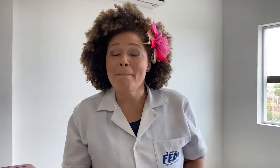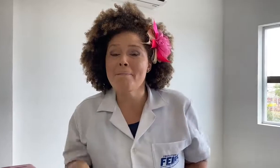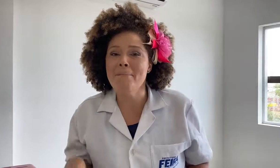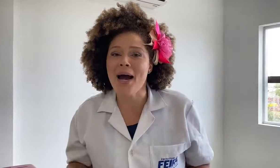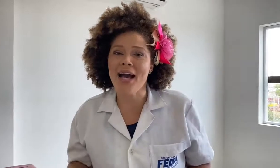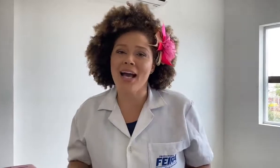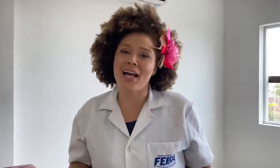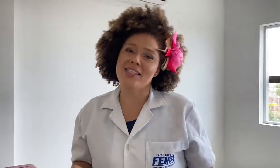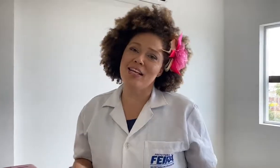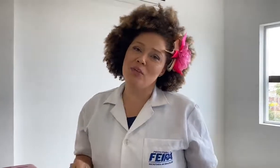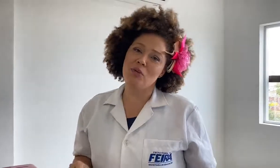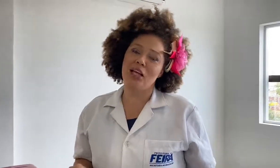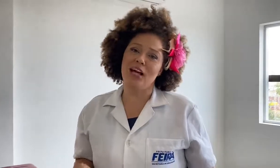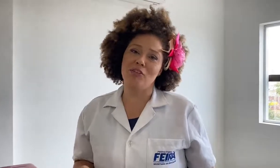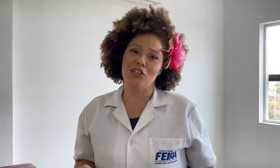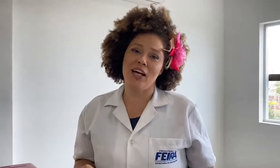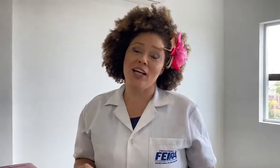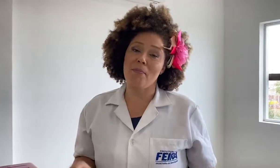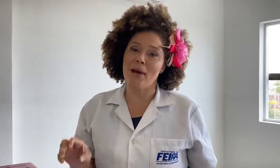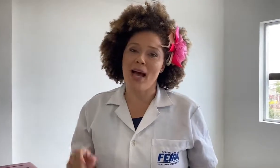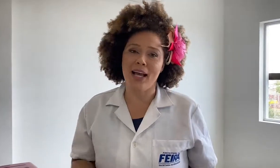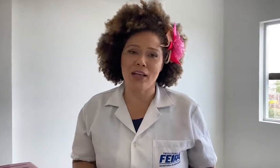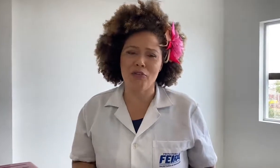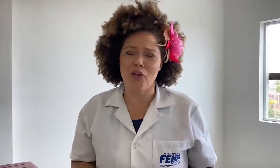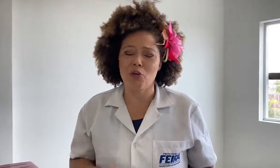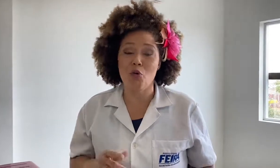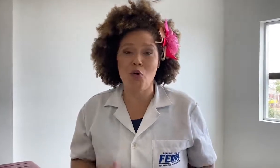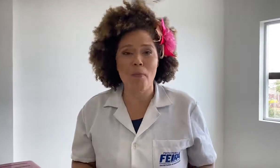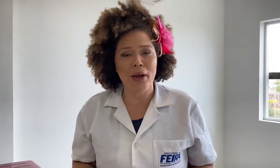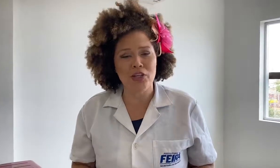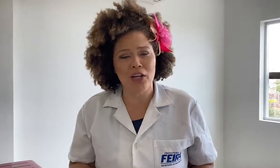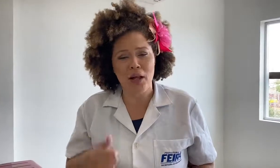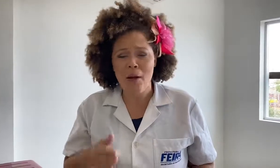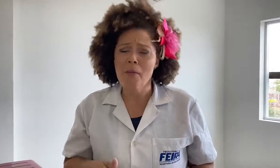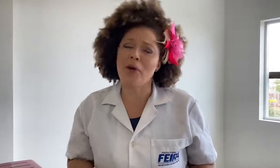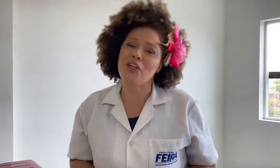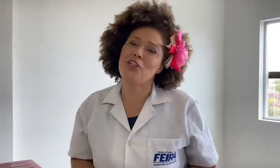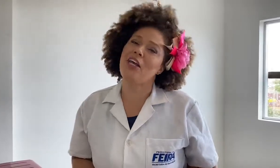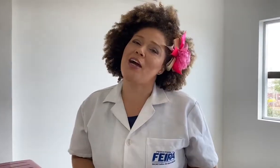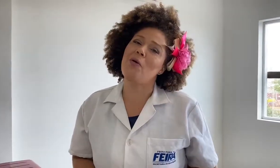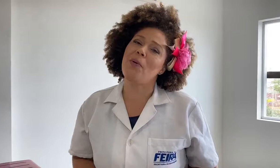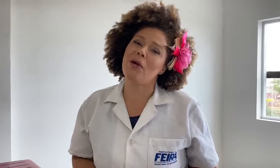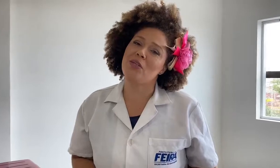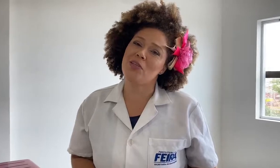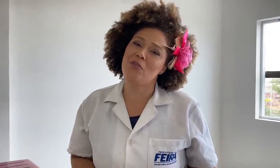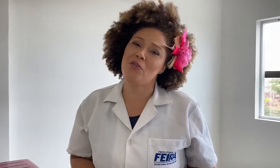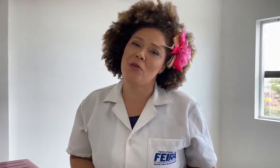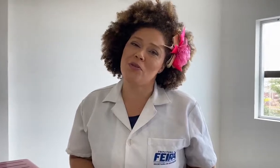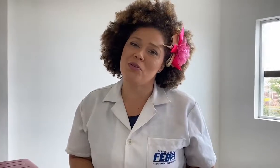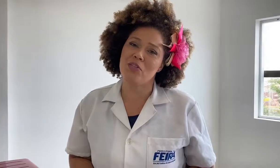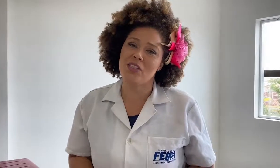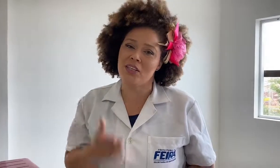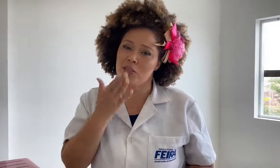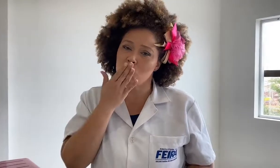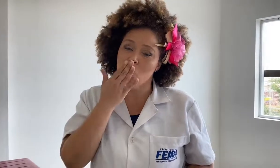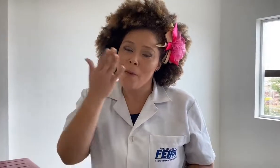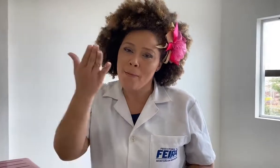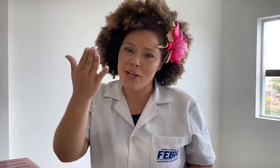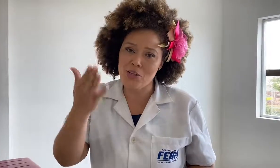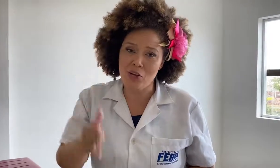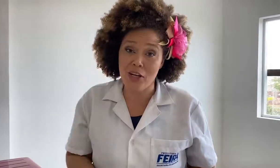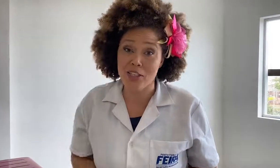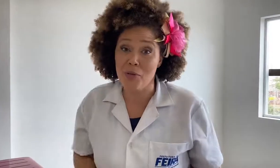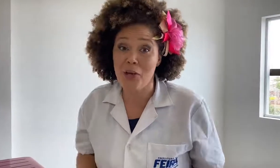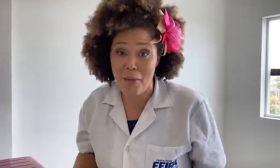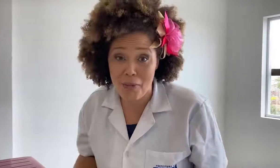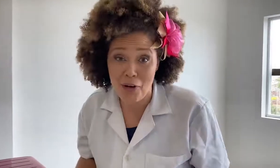foto, marca a Seduc lá no Instagram, marca na foto, compartilha, porque a gente quer acompanhar o desenvolvimento de vocês.